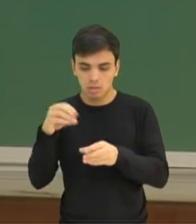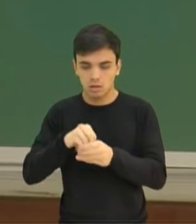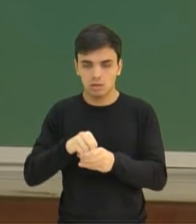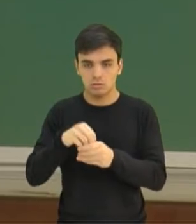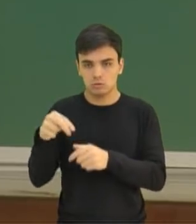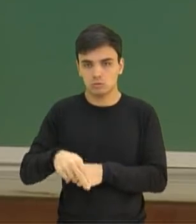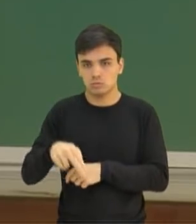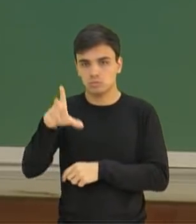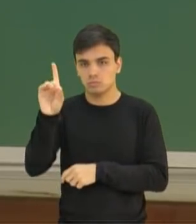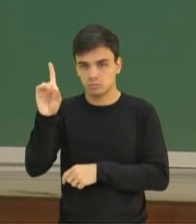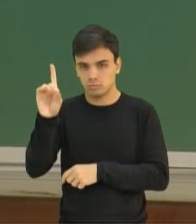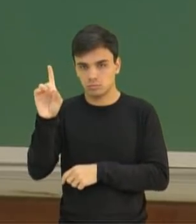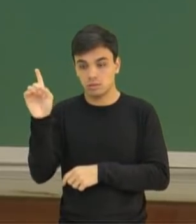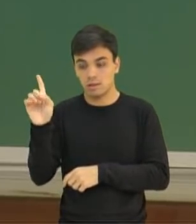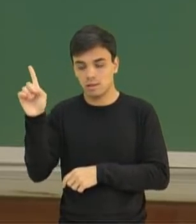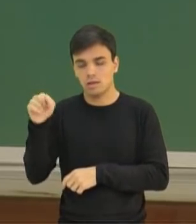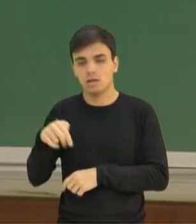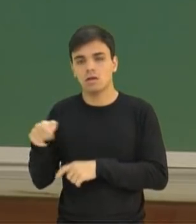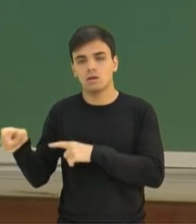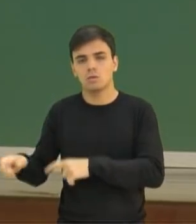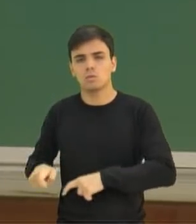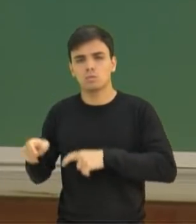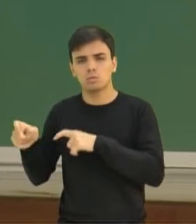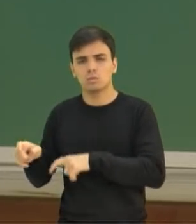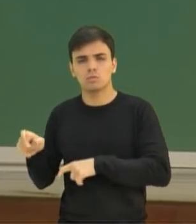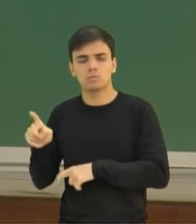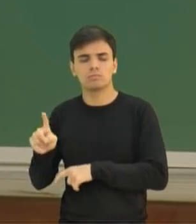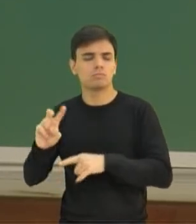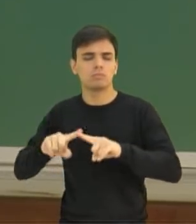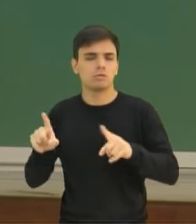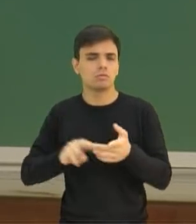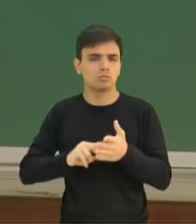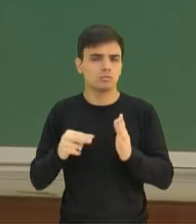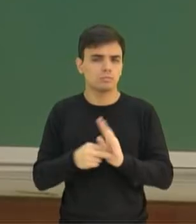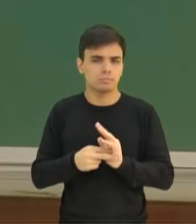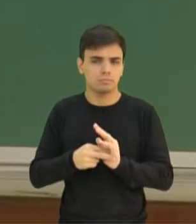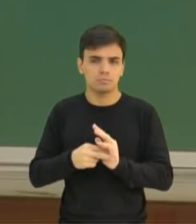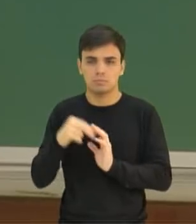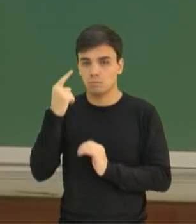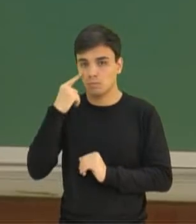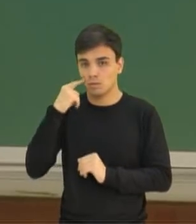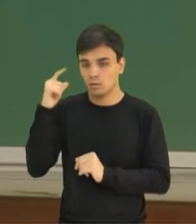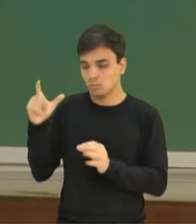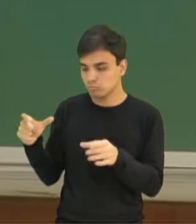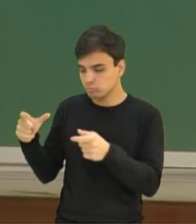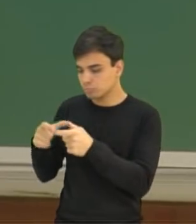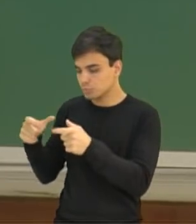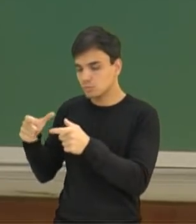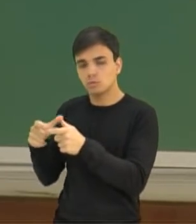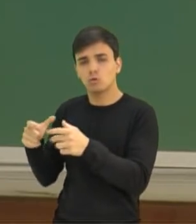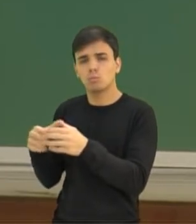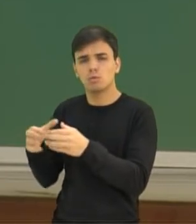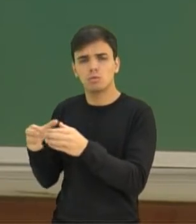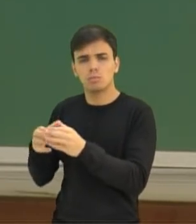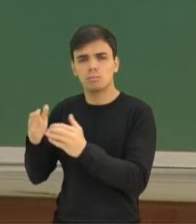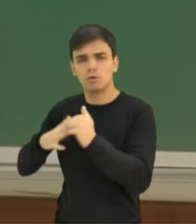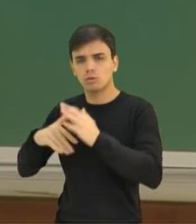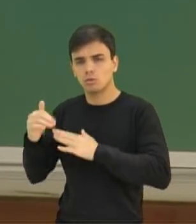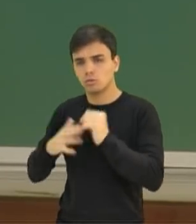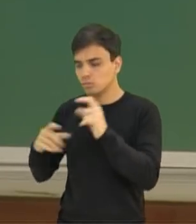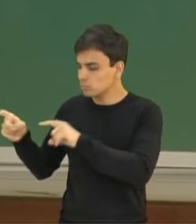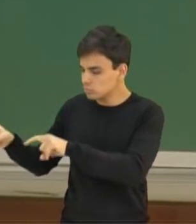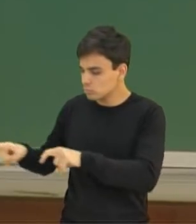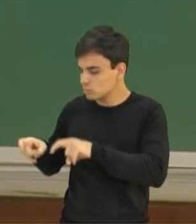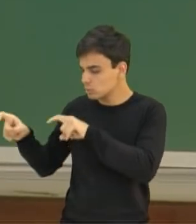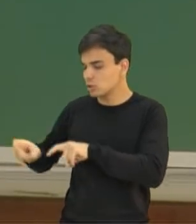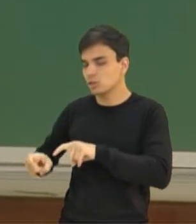Lá é agricultura de subsistência. O que quer dizer isso, pessoal? Pequenos produtores rurais que produzem ali